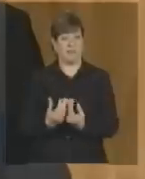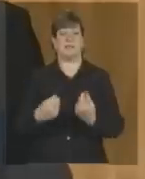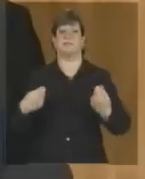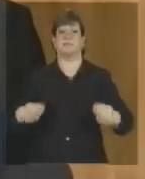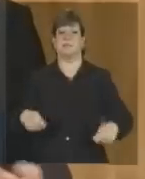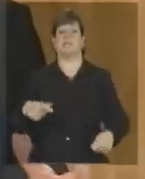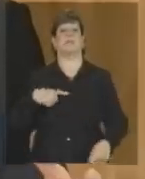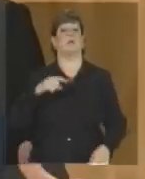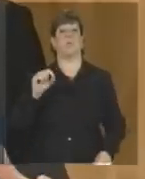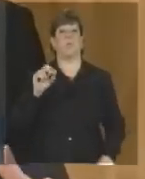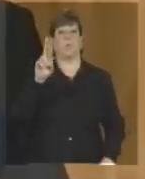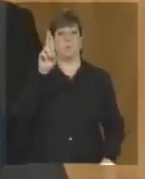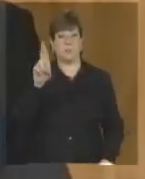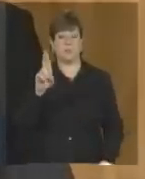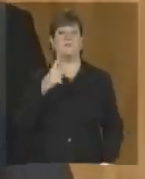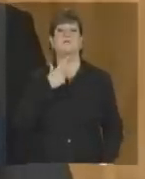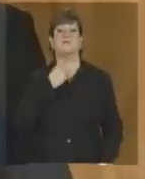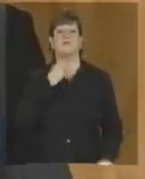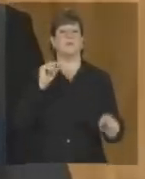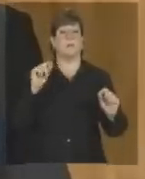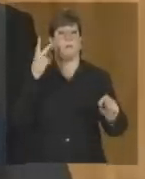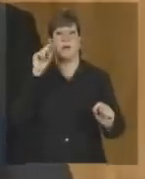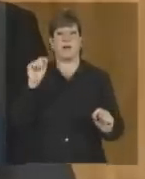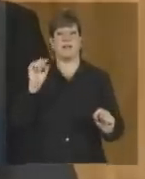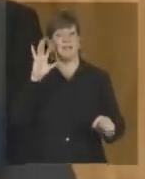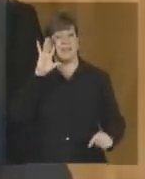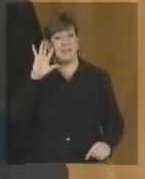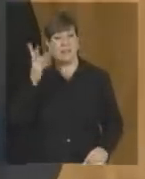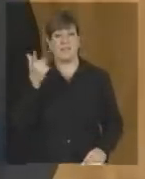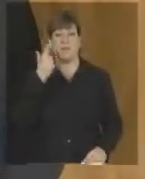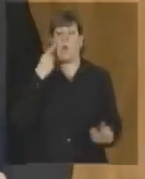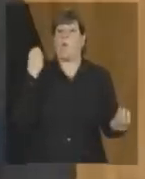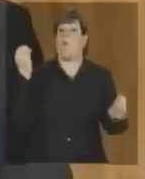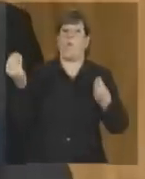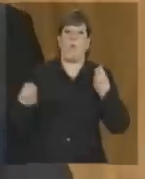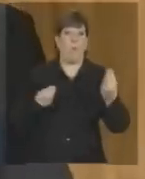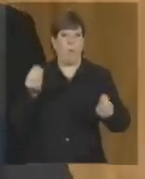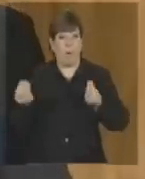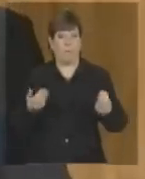tem um propósito de tentar ver como nós podemos